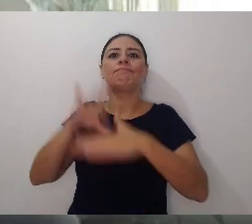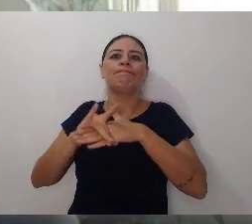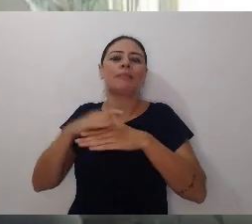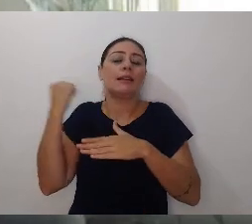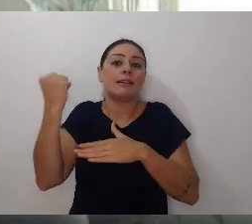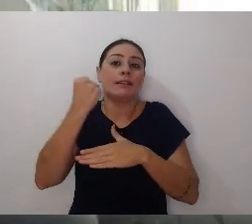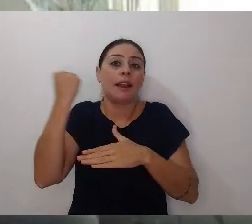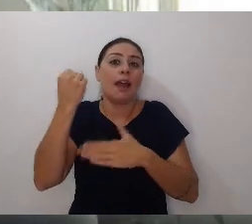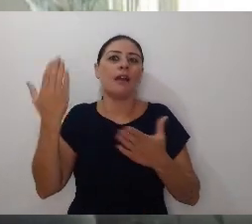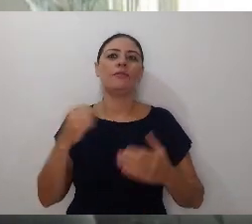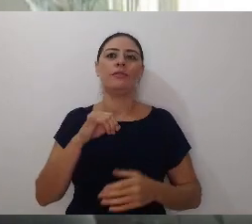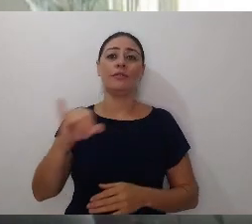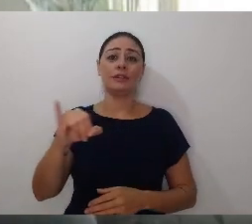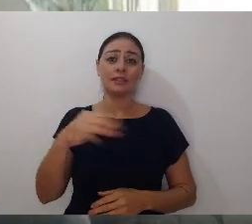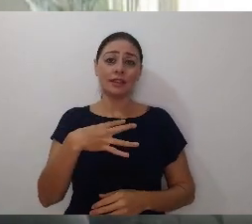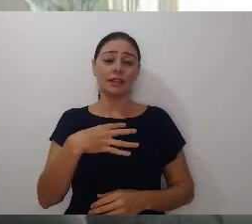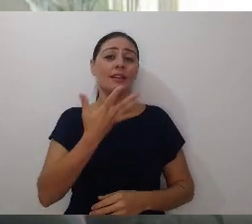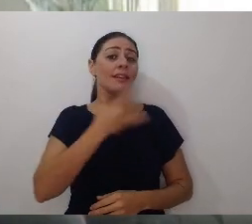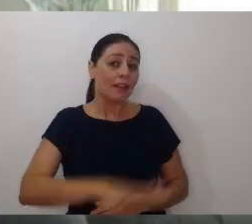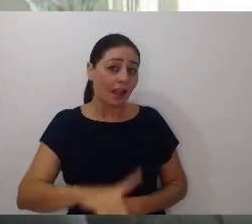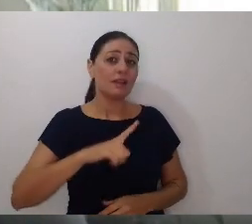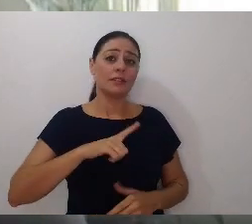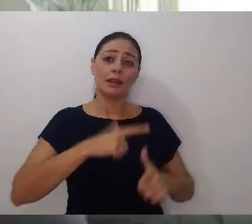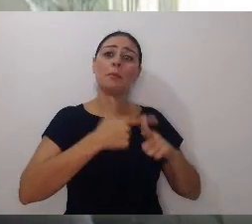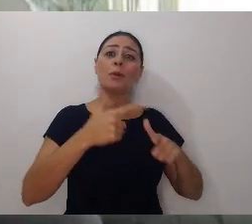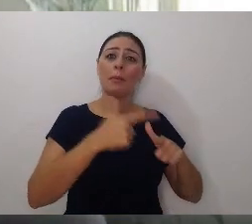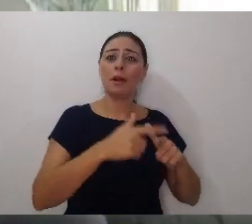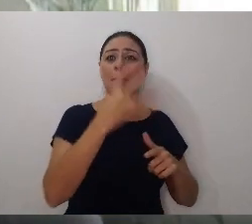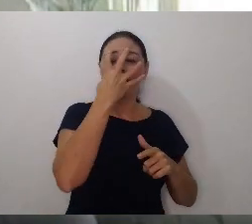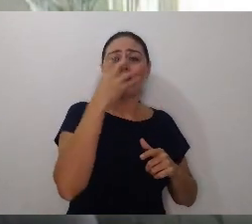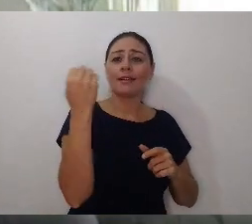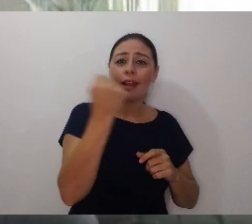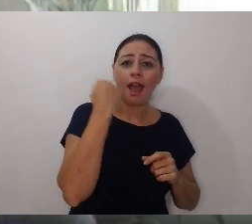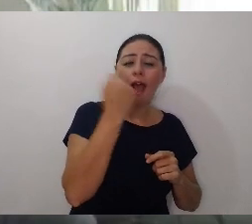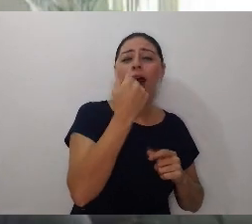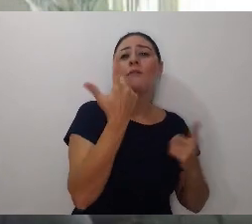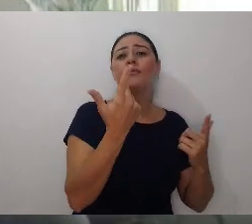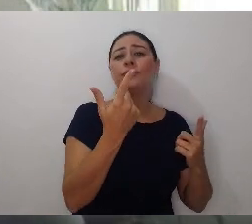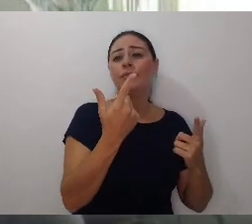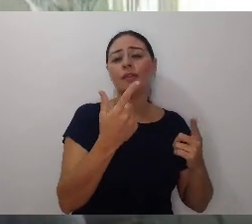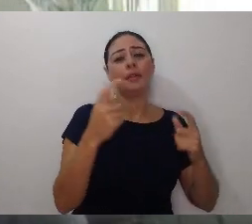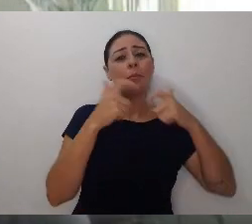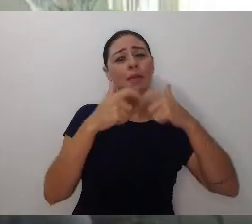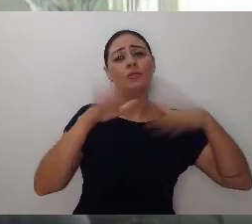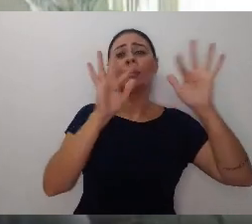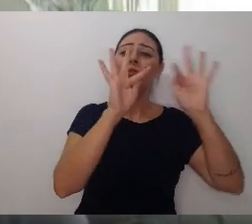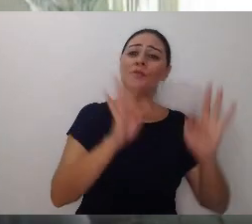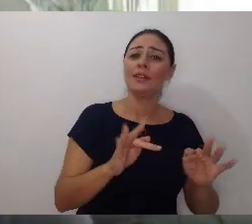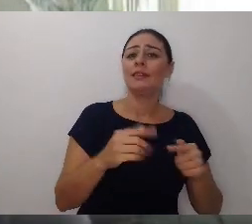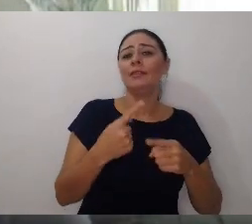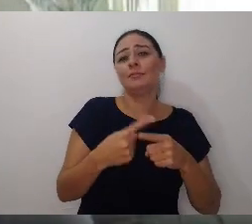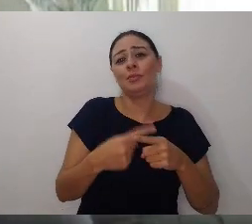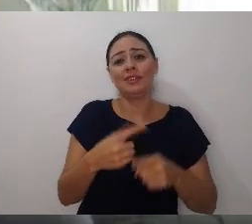muito sério para olhar, né? Porque se a gente não tiver criança com problema de saúde, os médicos ficam mais felizes também, porque a gente entende